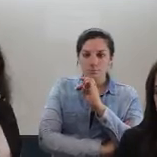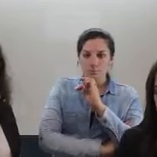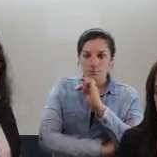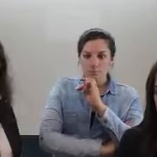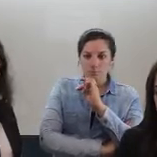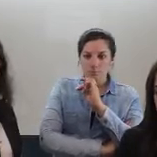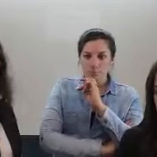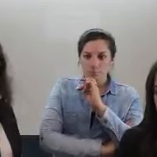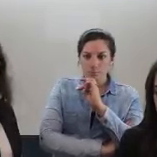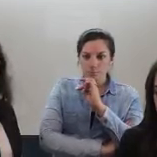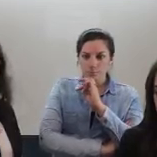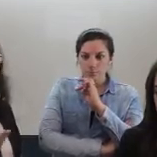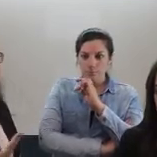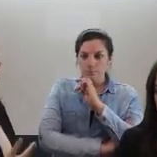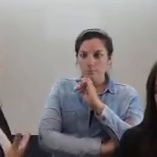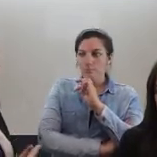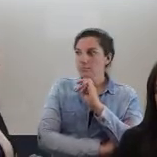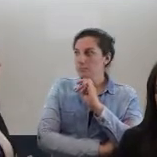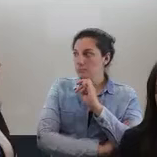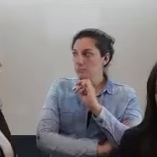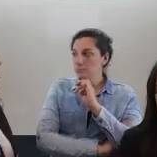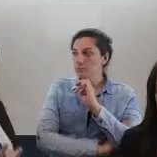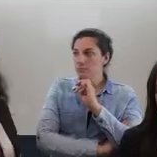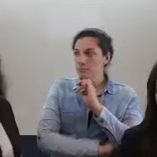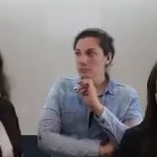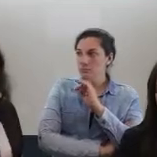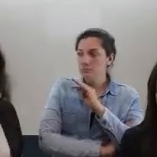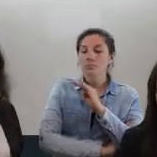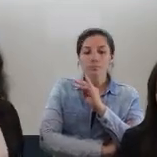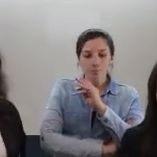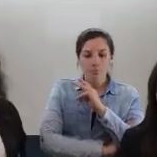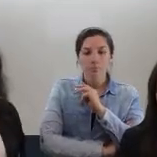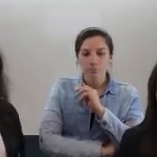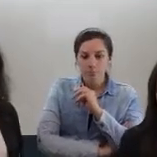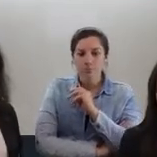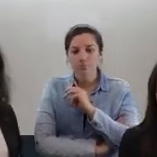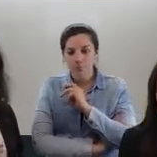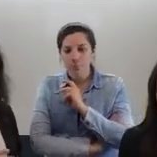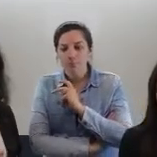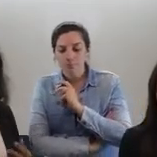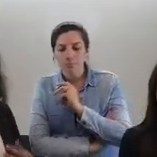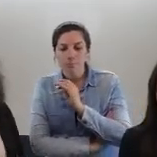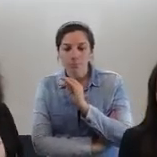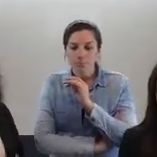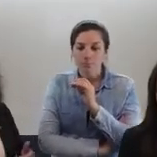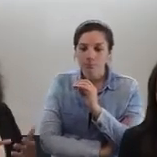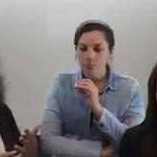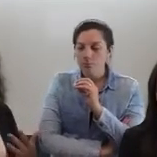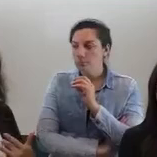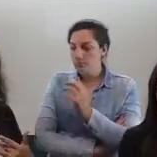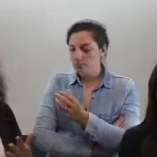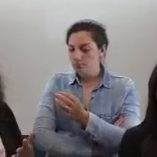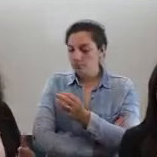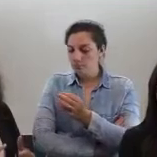Porque fica mais visualmente, além de ser melhor, né? Fica um padrão. Então, é interessante que vocês aprendam as normas de